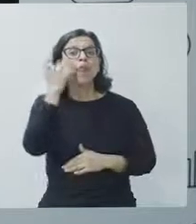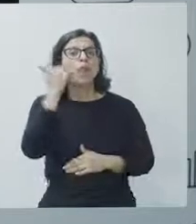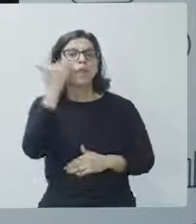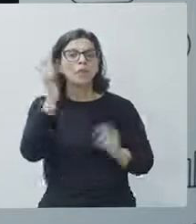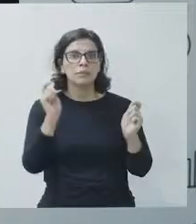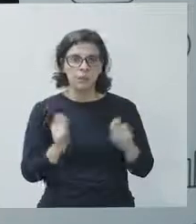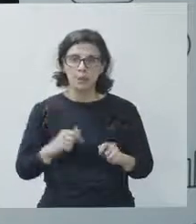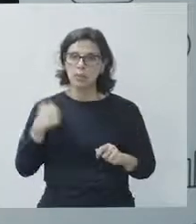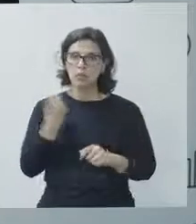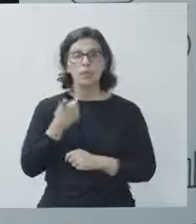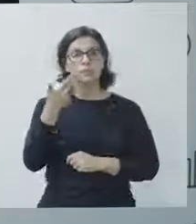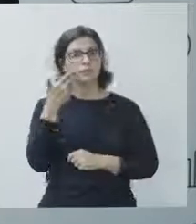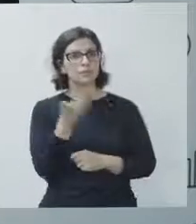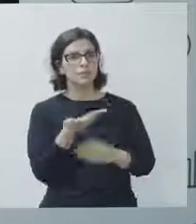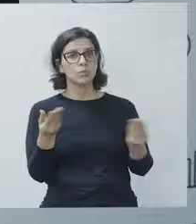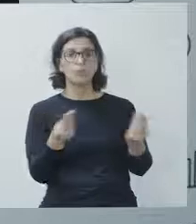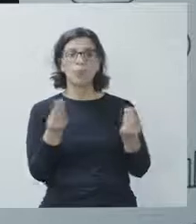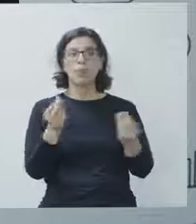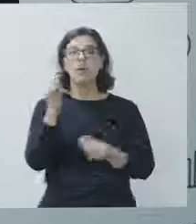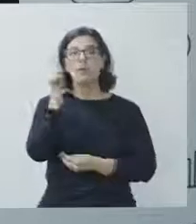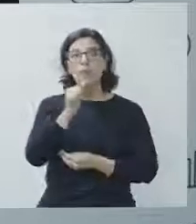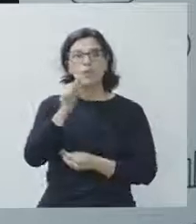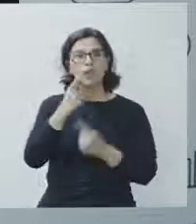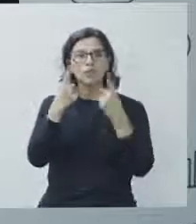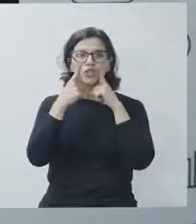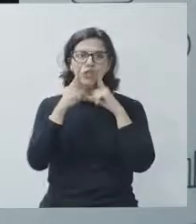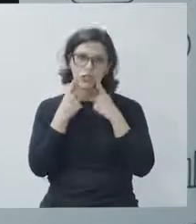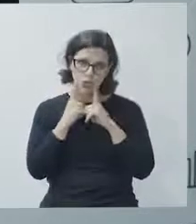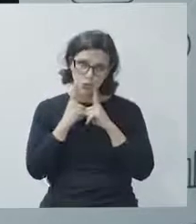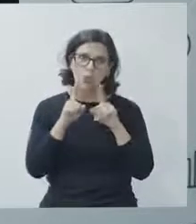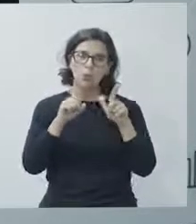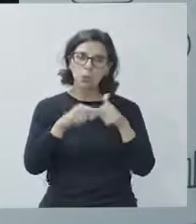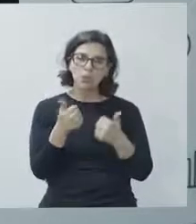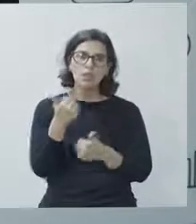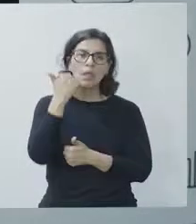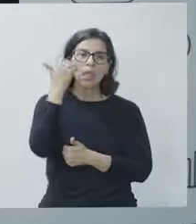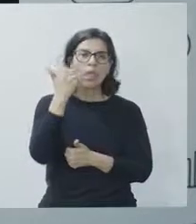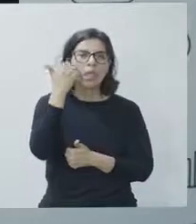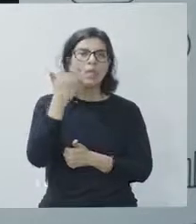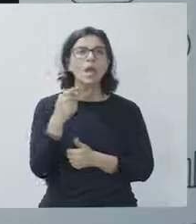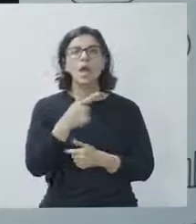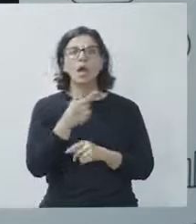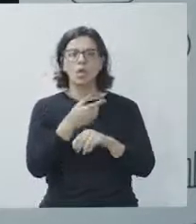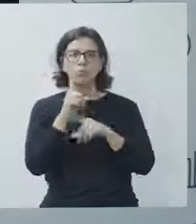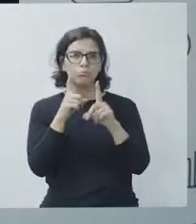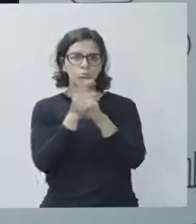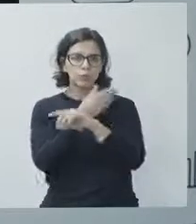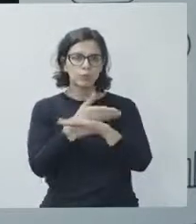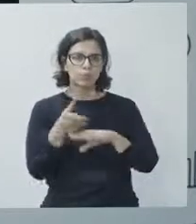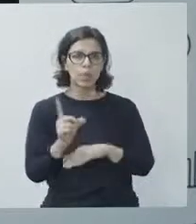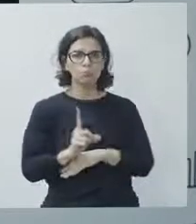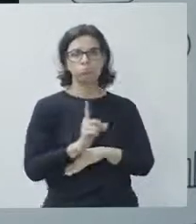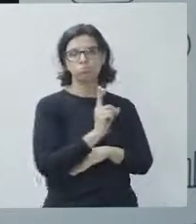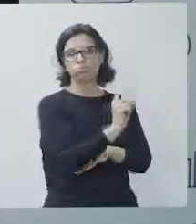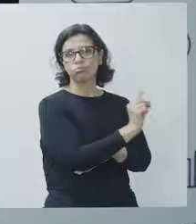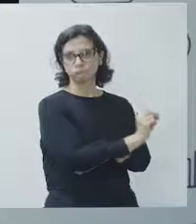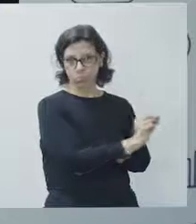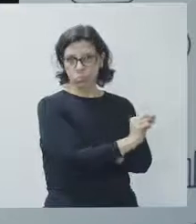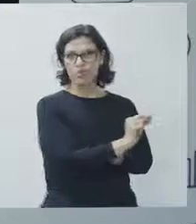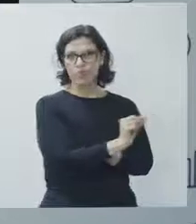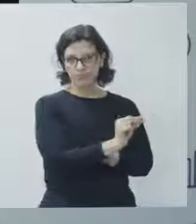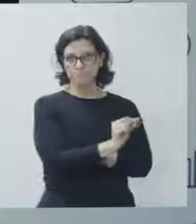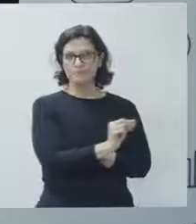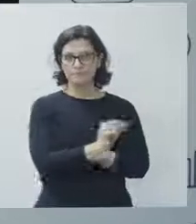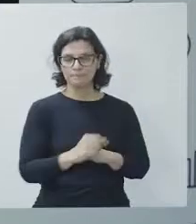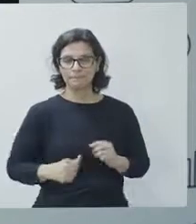E nós tivemos ali aquela que chorou, e essas dores, né, se transformaram em lágrimas e